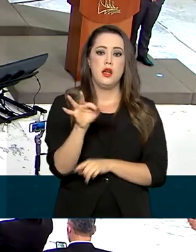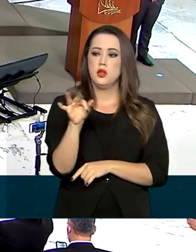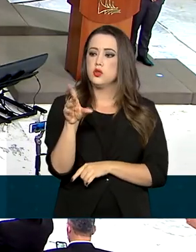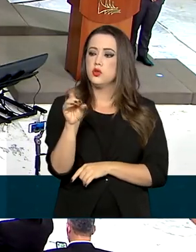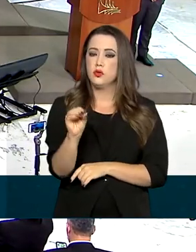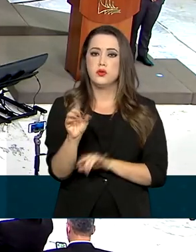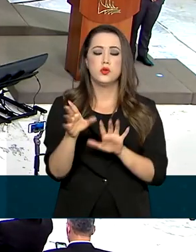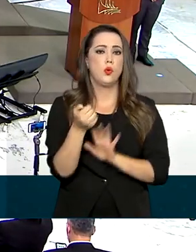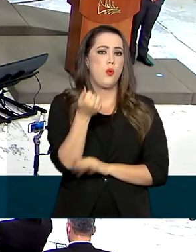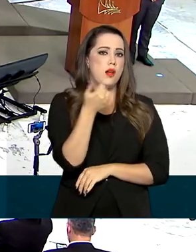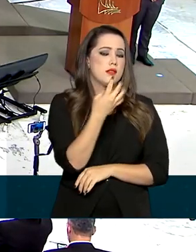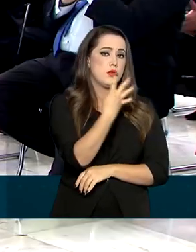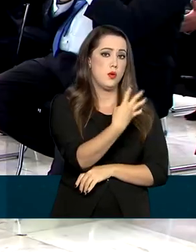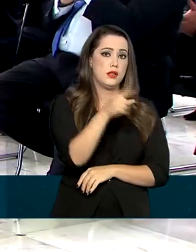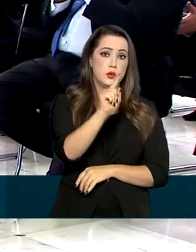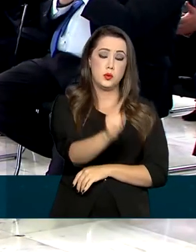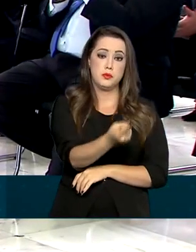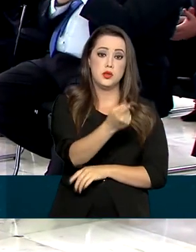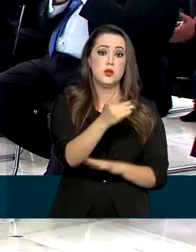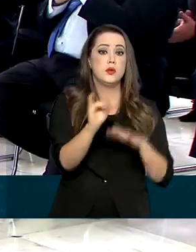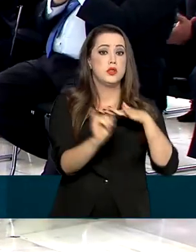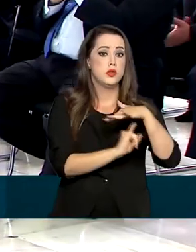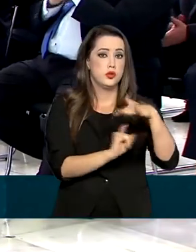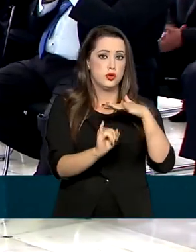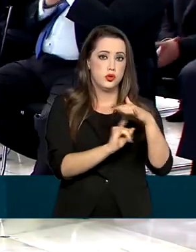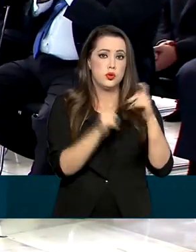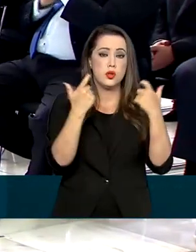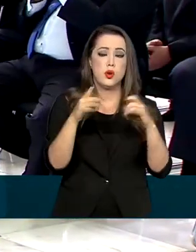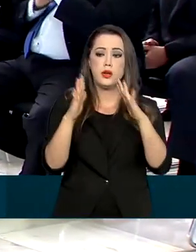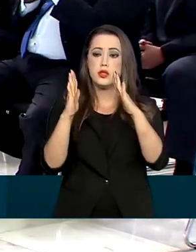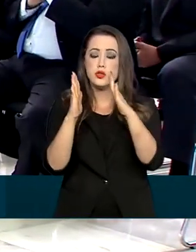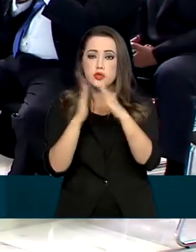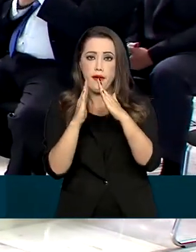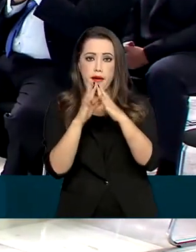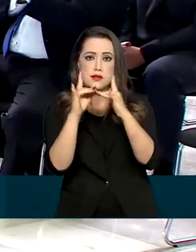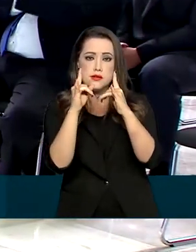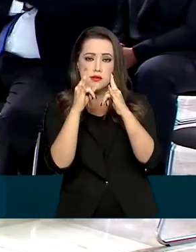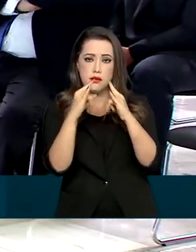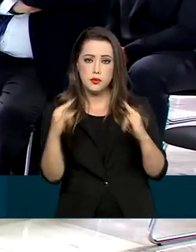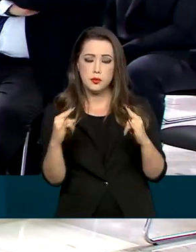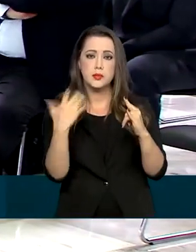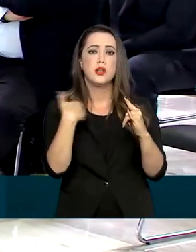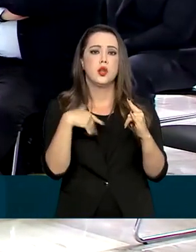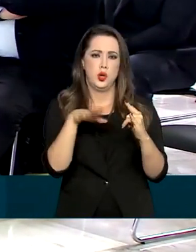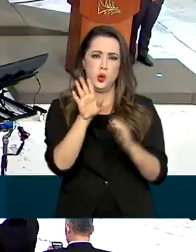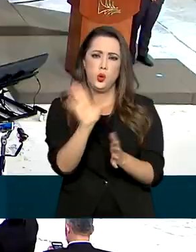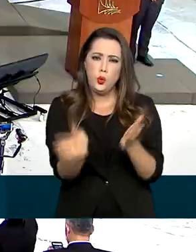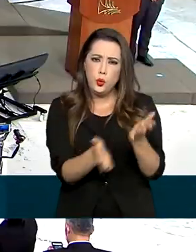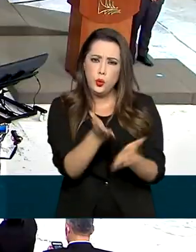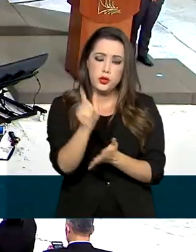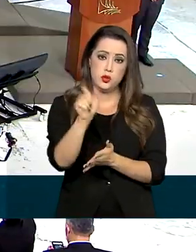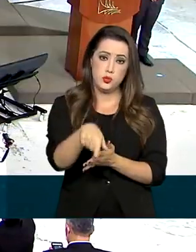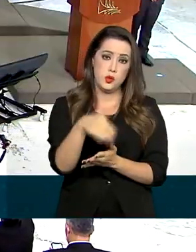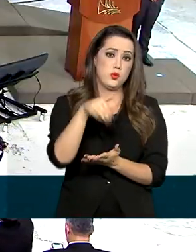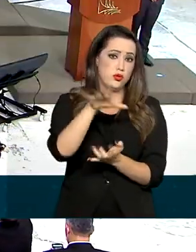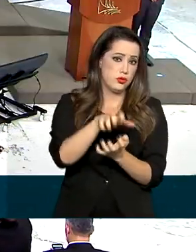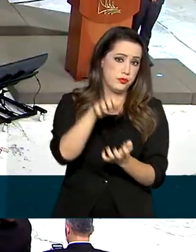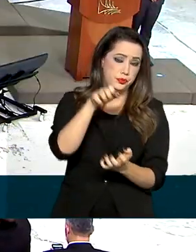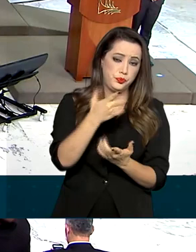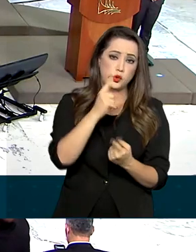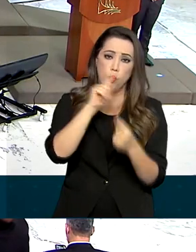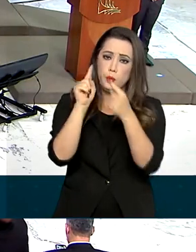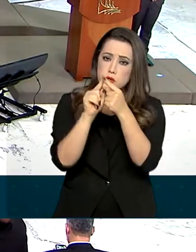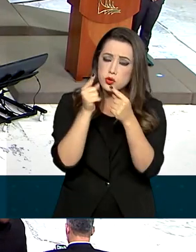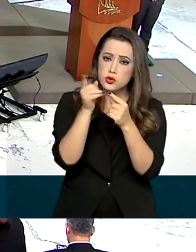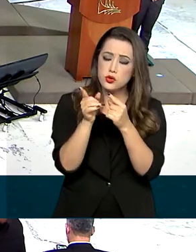para as quase 4 mil instituições de longa permanência que cuidam das pessoas com idade mais avançada. A medida é